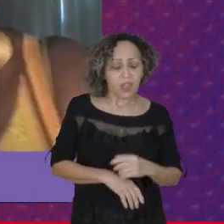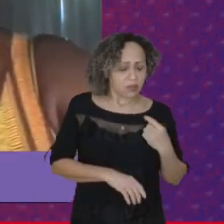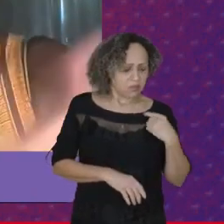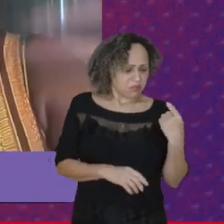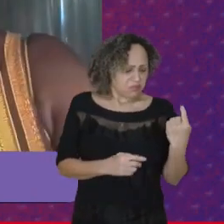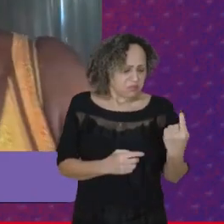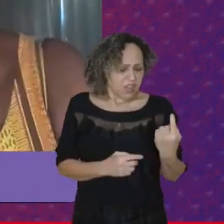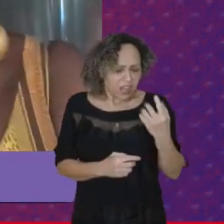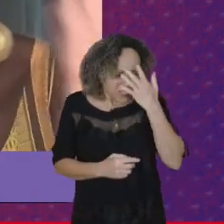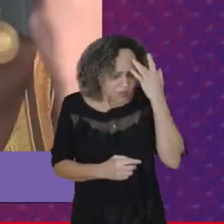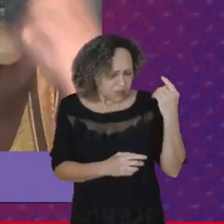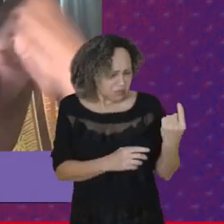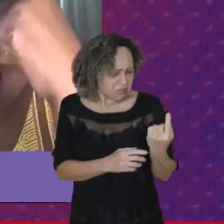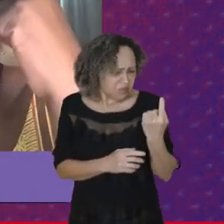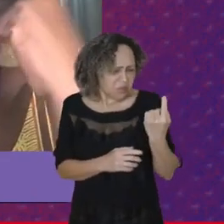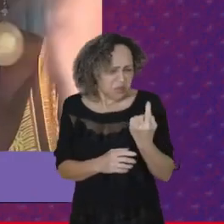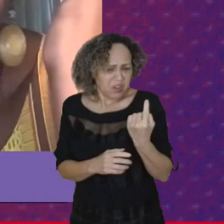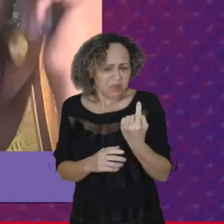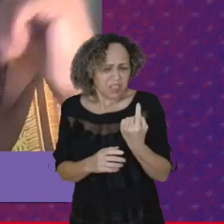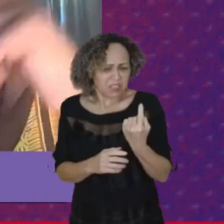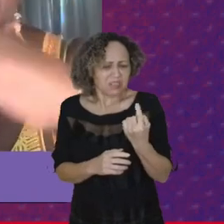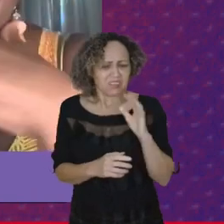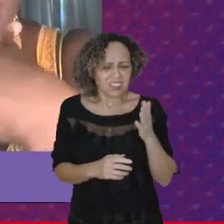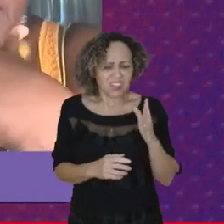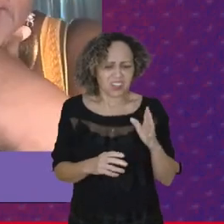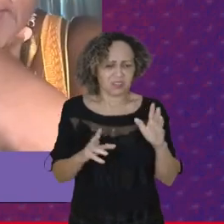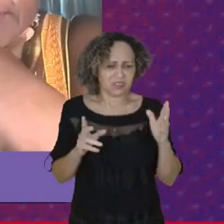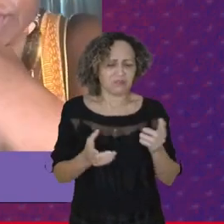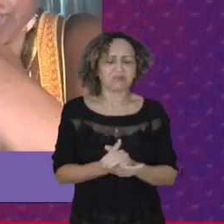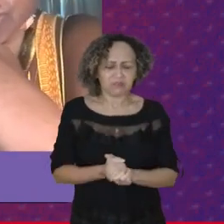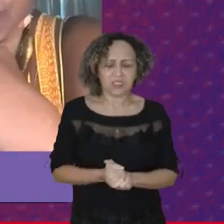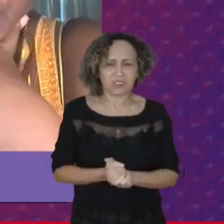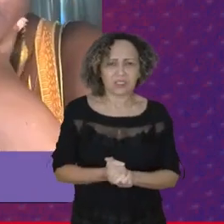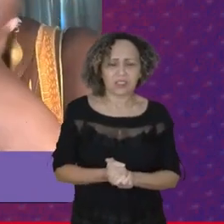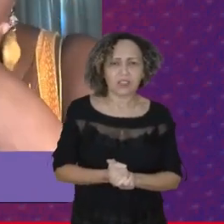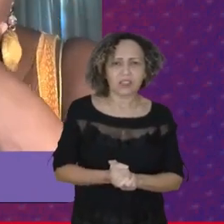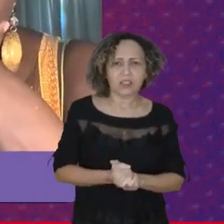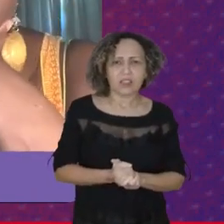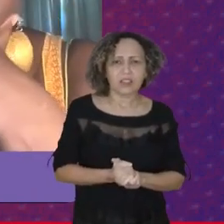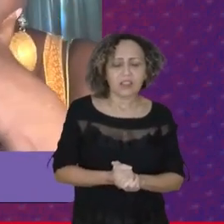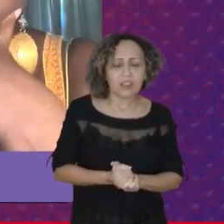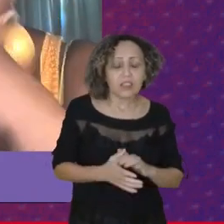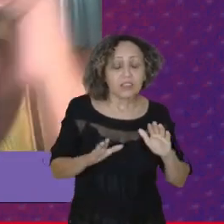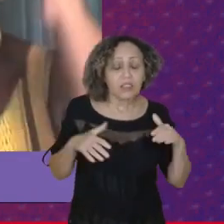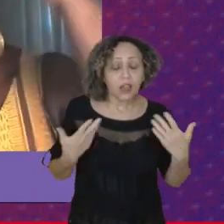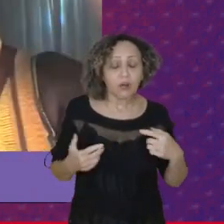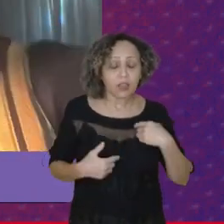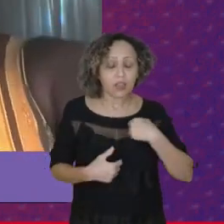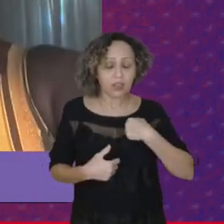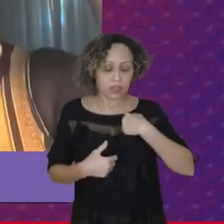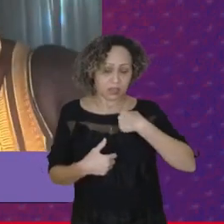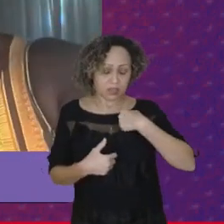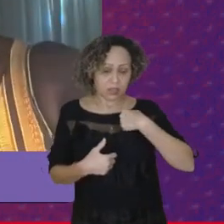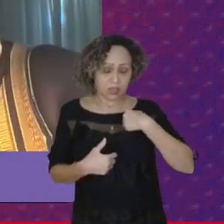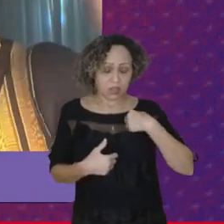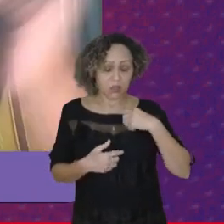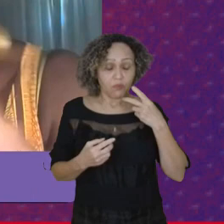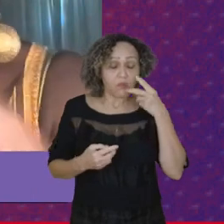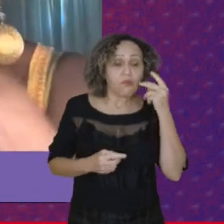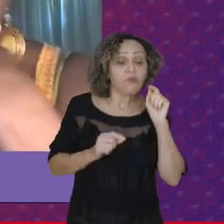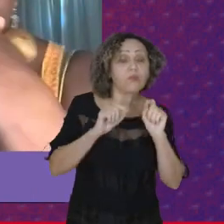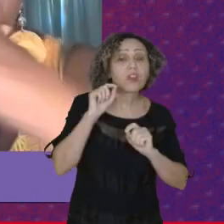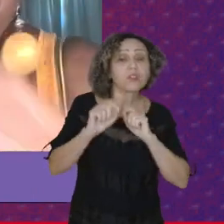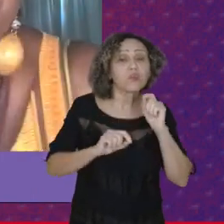desconsiderando, né, o que já foi trazido aqui na roda, dos determinantes sociais em saúde. Então, eu veiculo